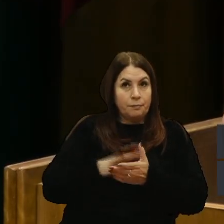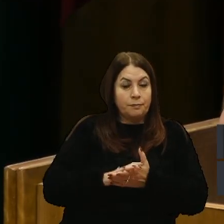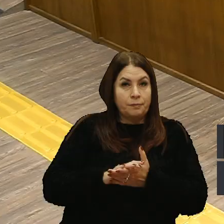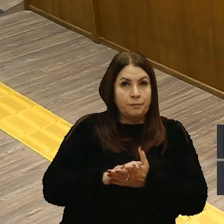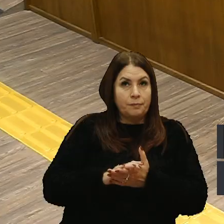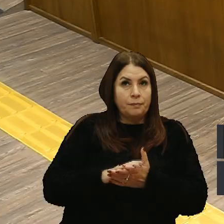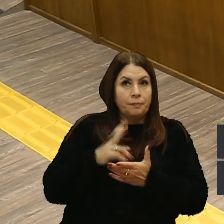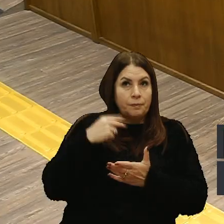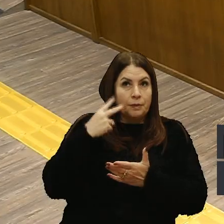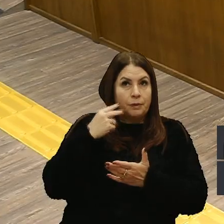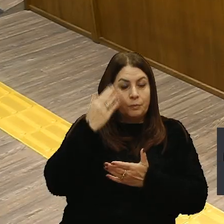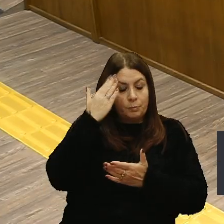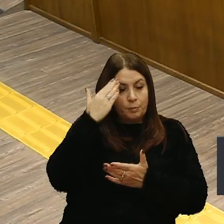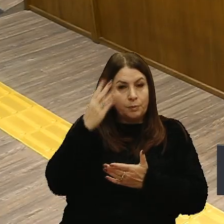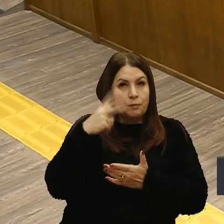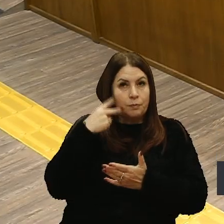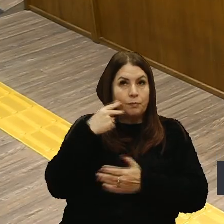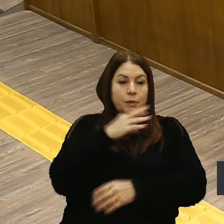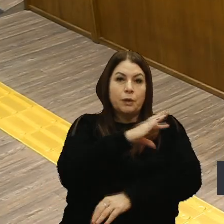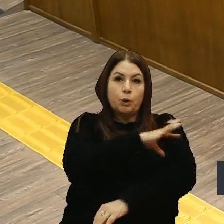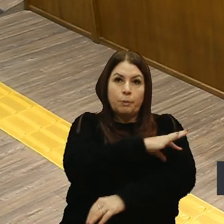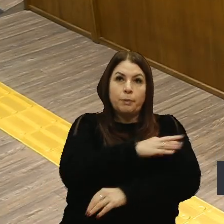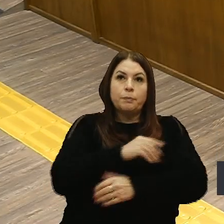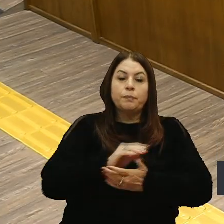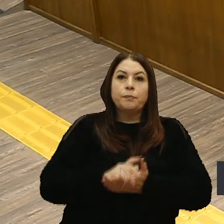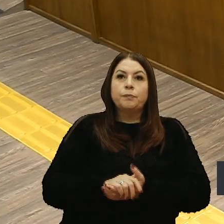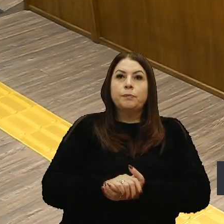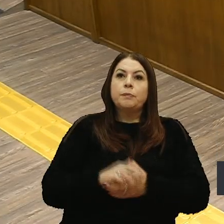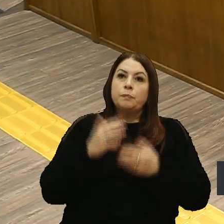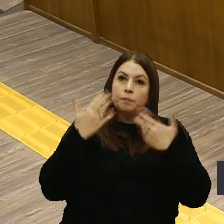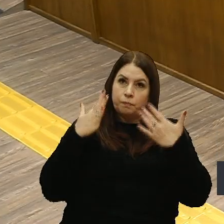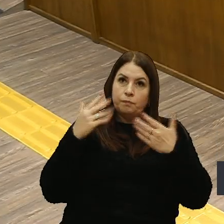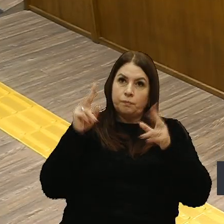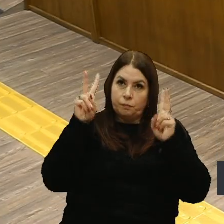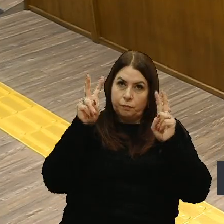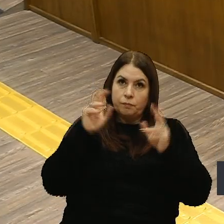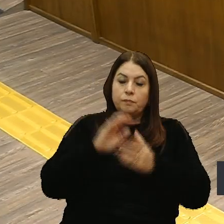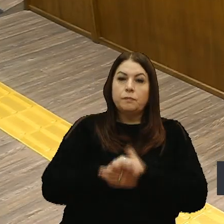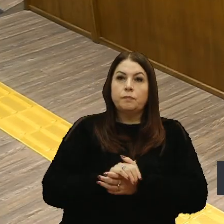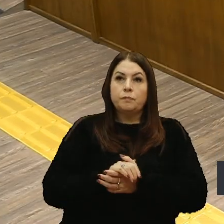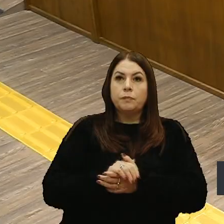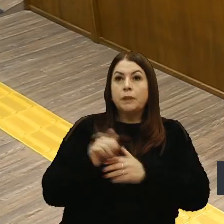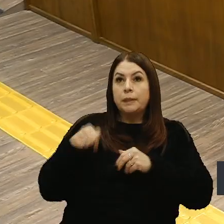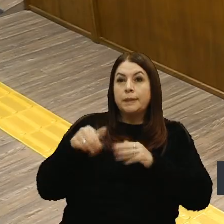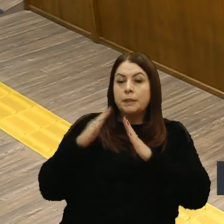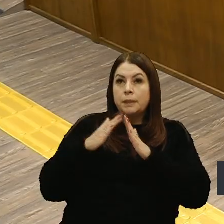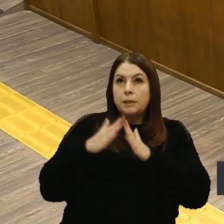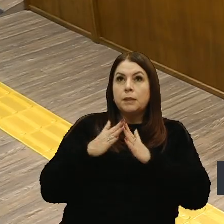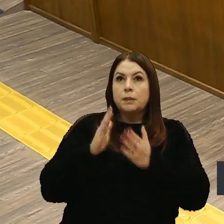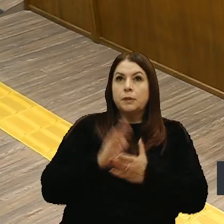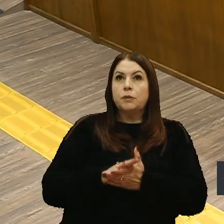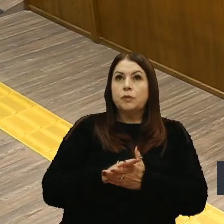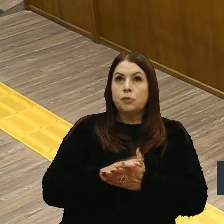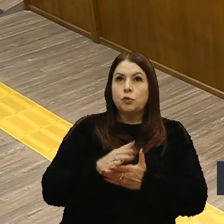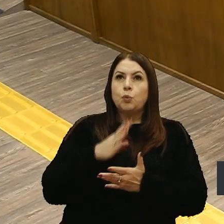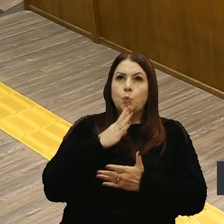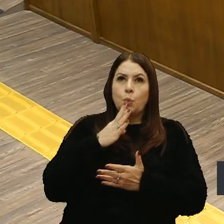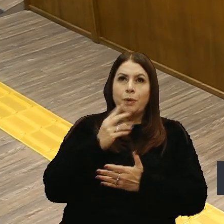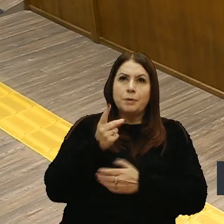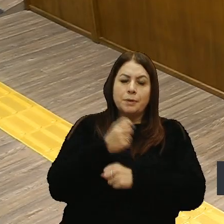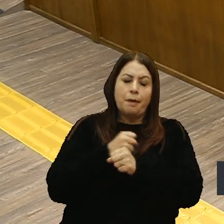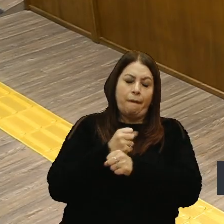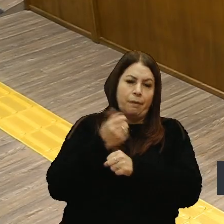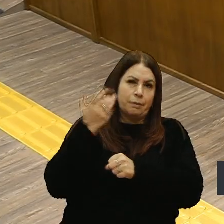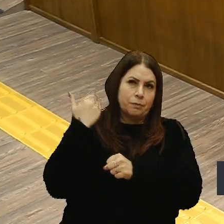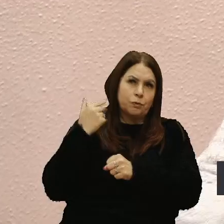vereador? Obrigado, vereador Ramon, pelo à parte, parabenizar pelo tema que essa casa já o conhece há muitos anos,